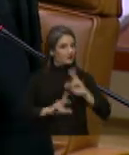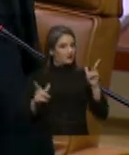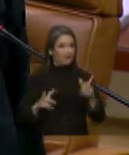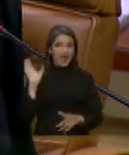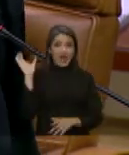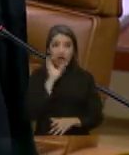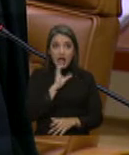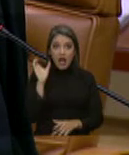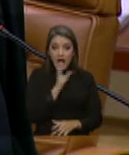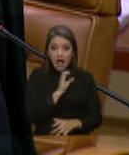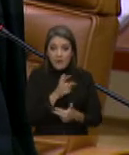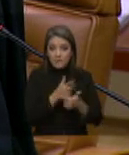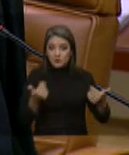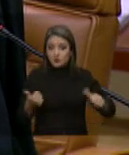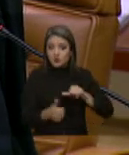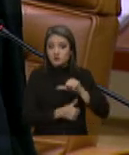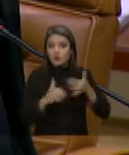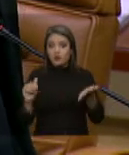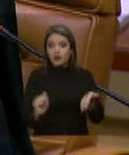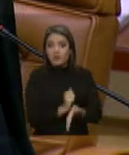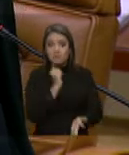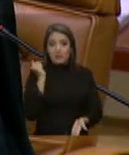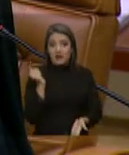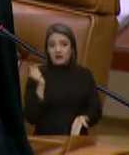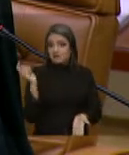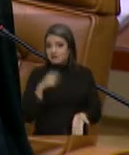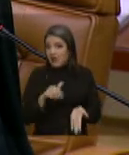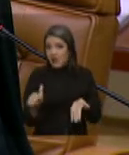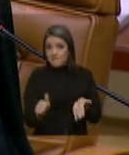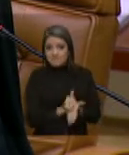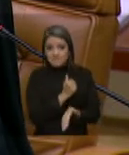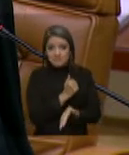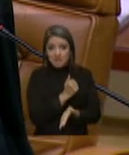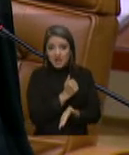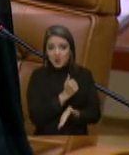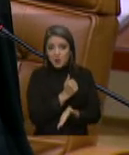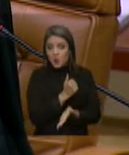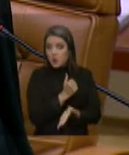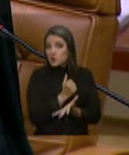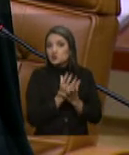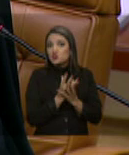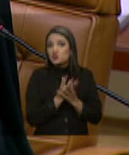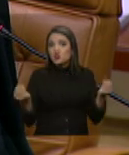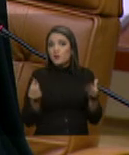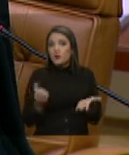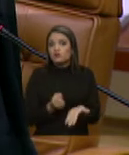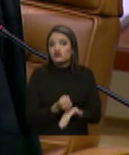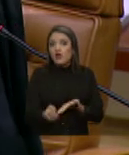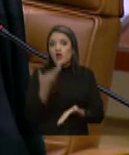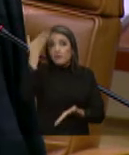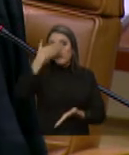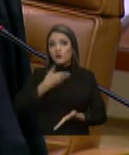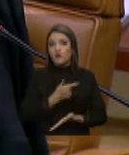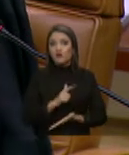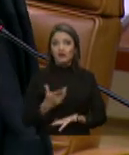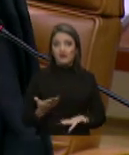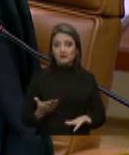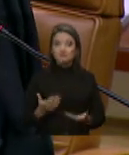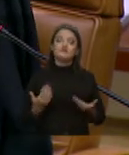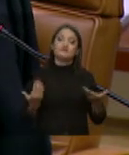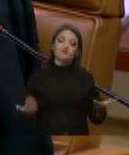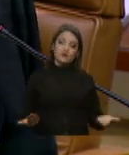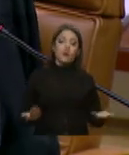grande e a possibilidade de simplesmente ocorreu um sumiço Total das provas é maior